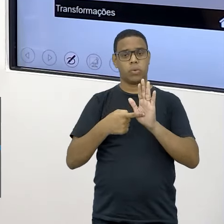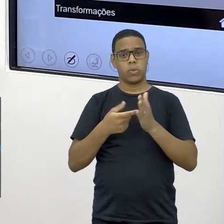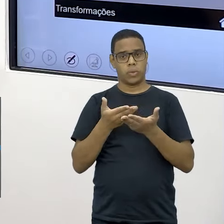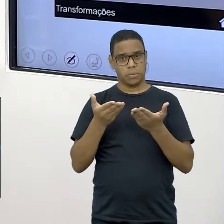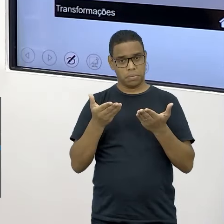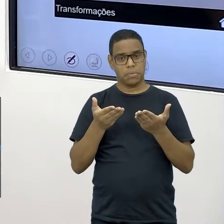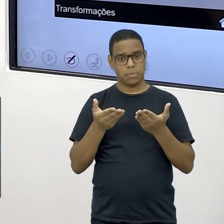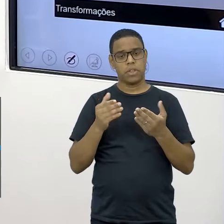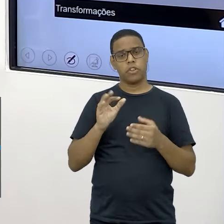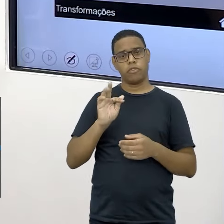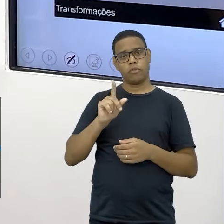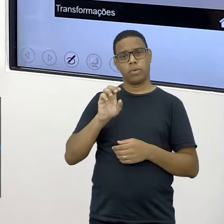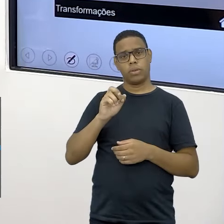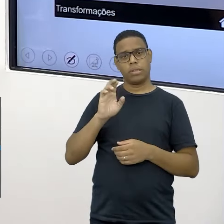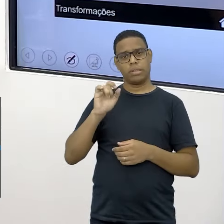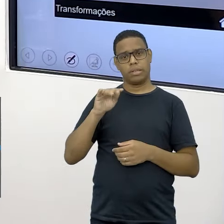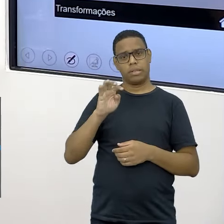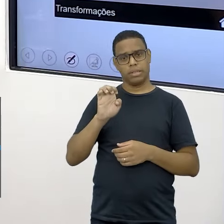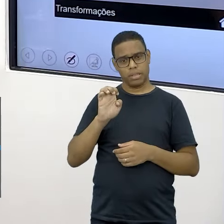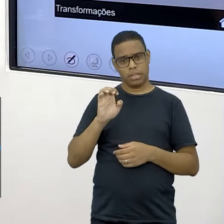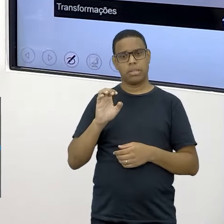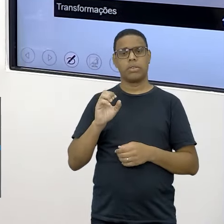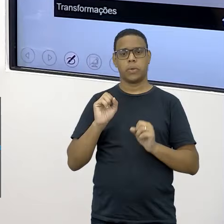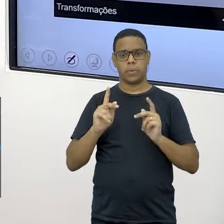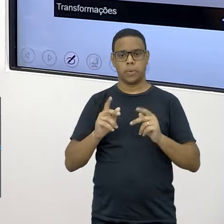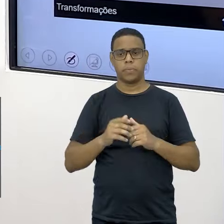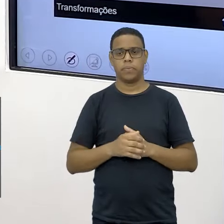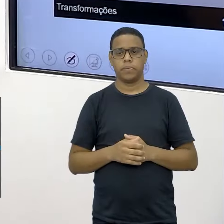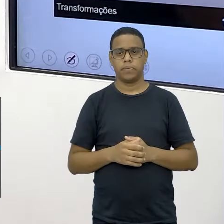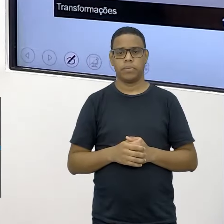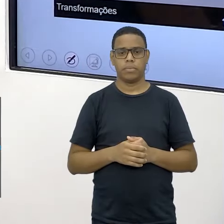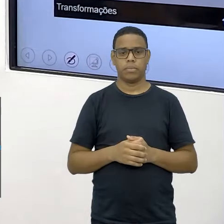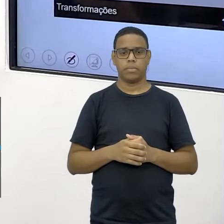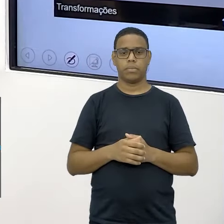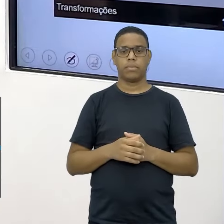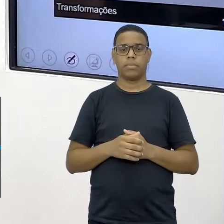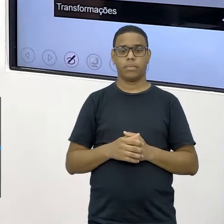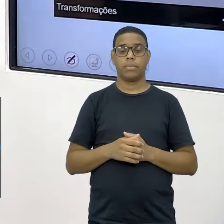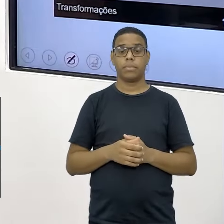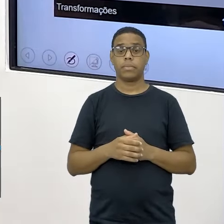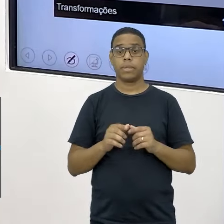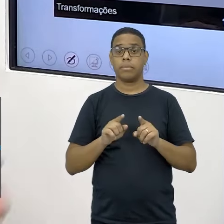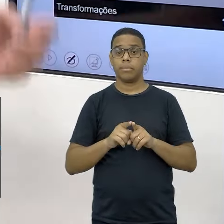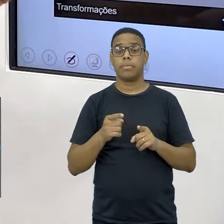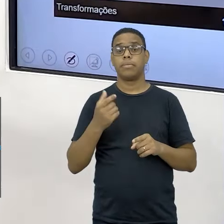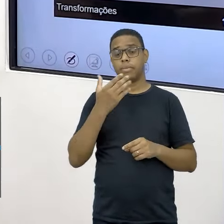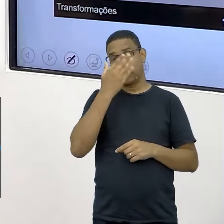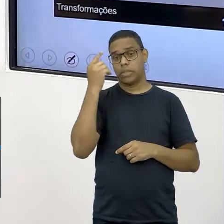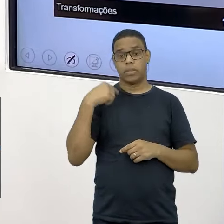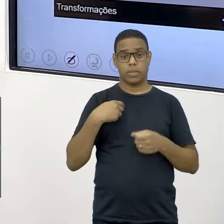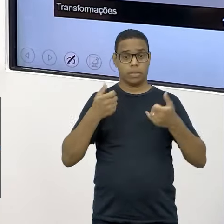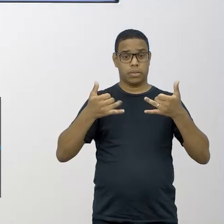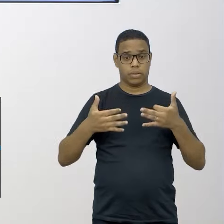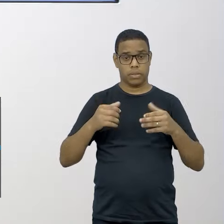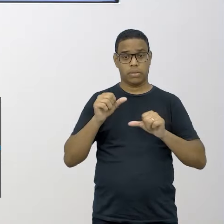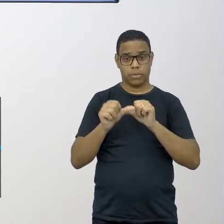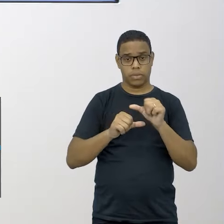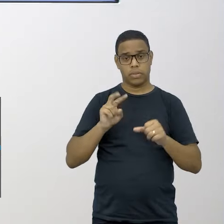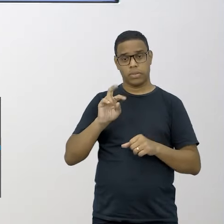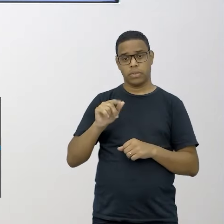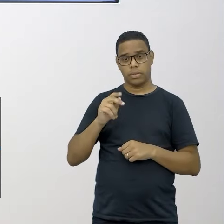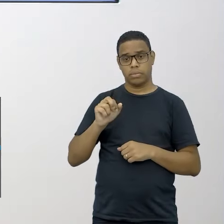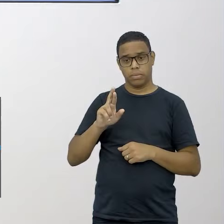aí, numa fluorescente compacta, tá legal? E, como não poderia faltar, aqui a gente falou já da transformação de